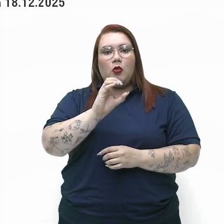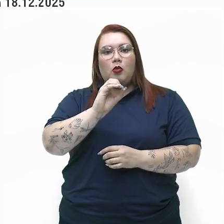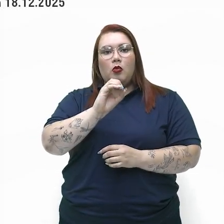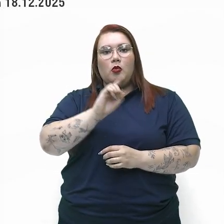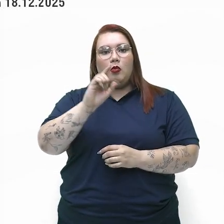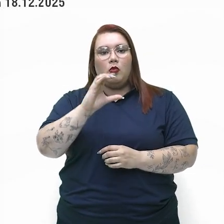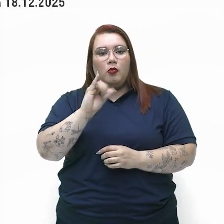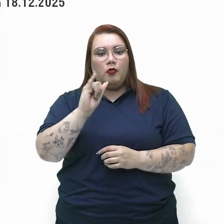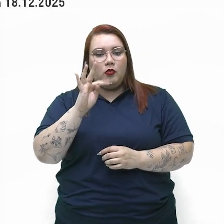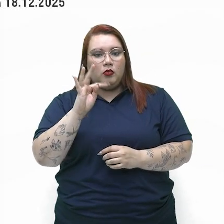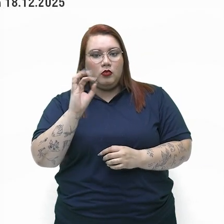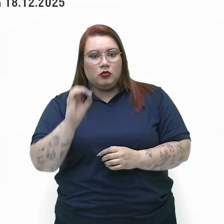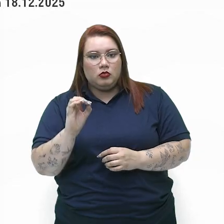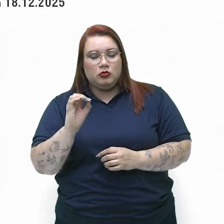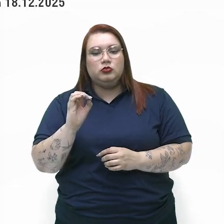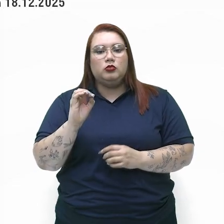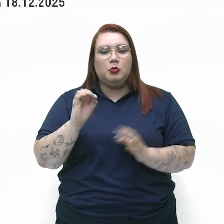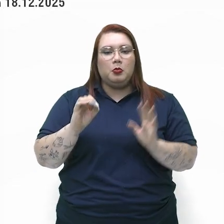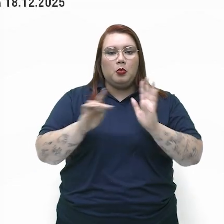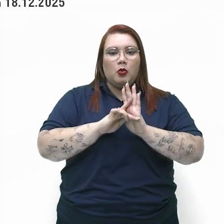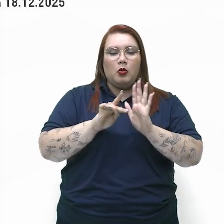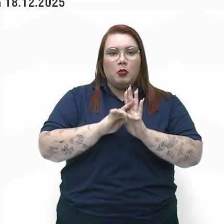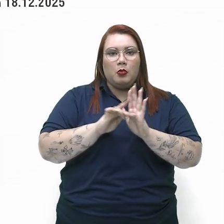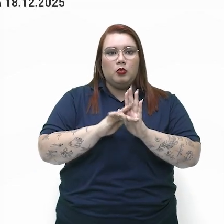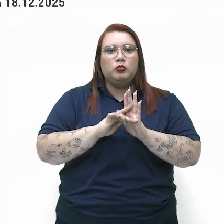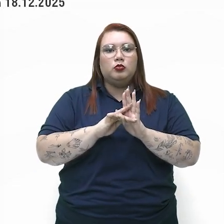momento natural, né, onde ocorre o processo